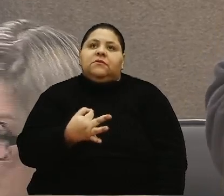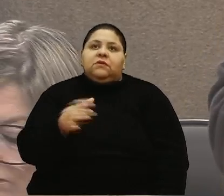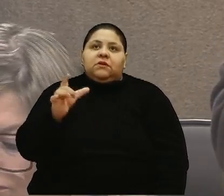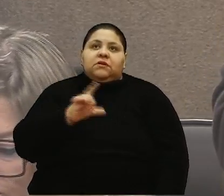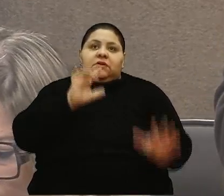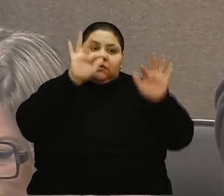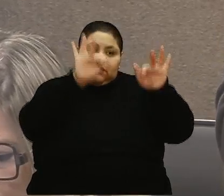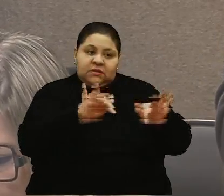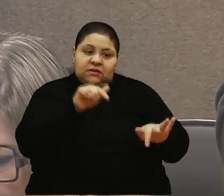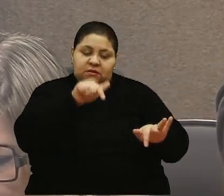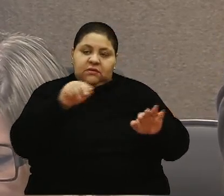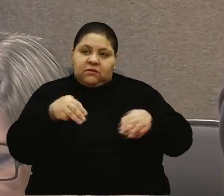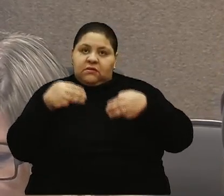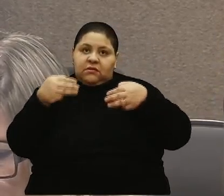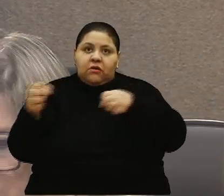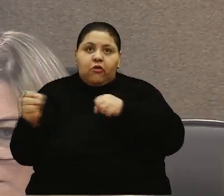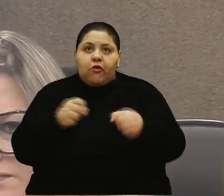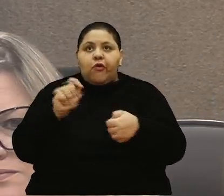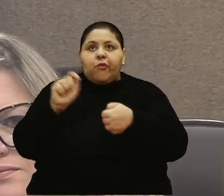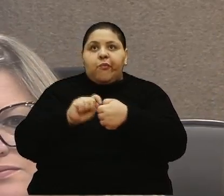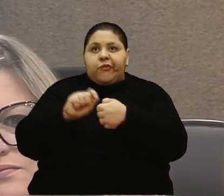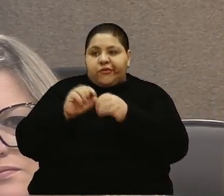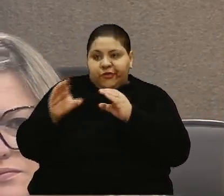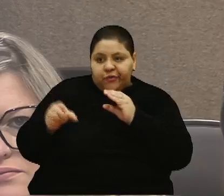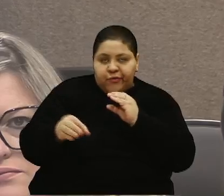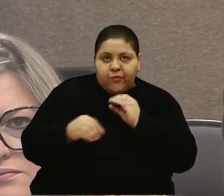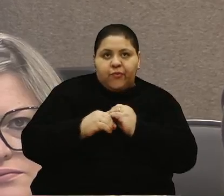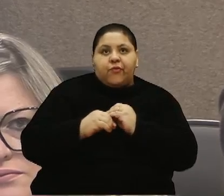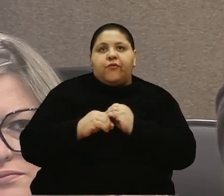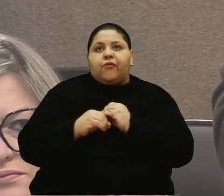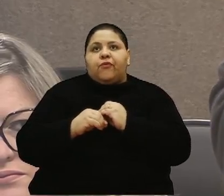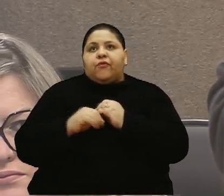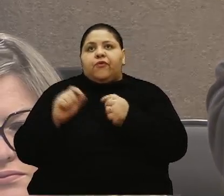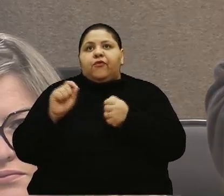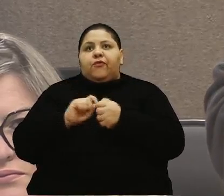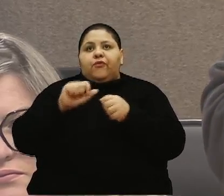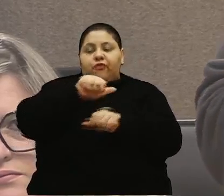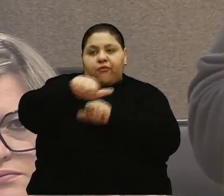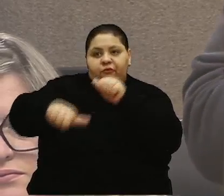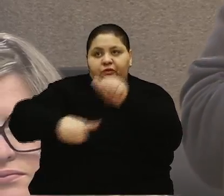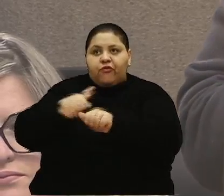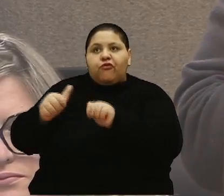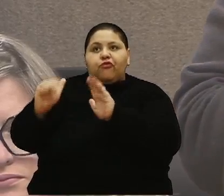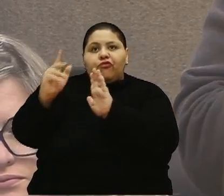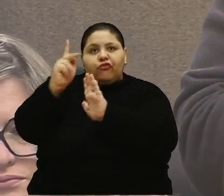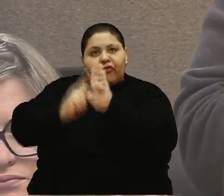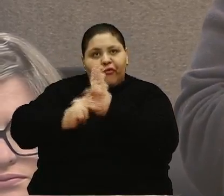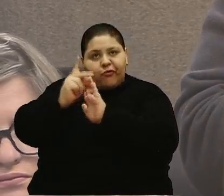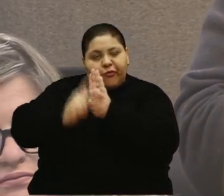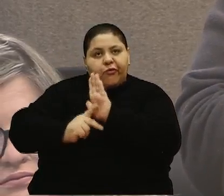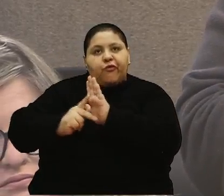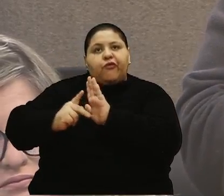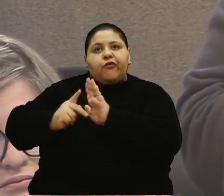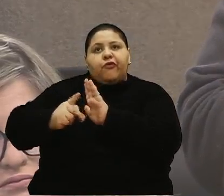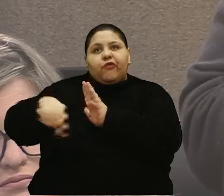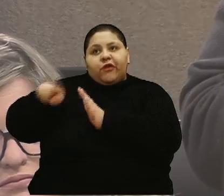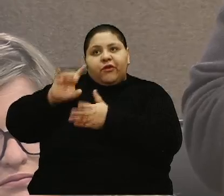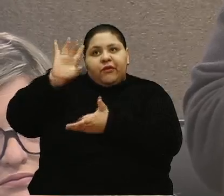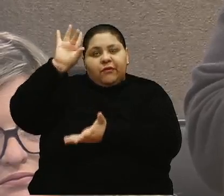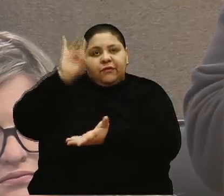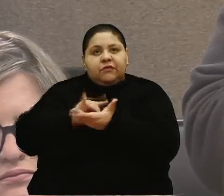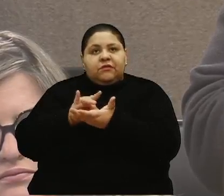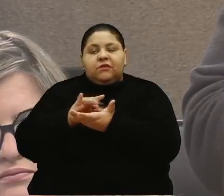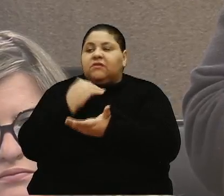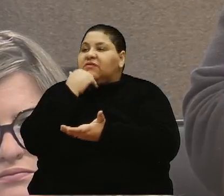termine essa moção aqui, a gente possa fazer uma emenda, a gente possa fazer alteração no plano plurianual para que realmente a gente efetive.